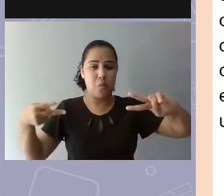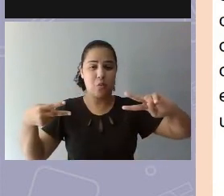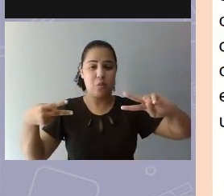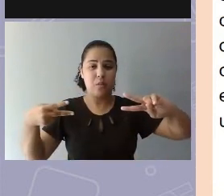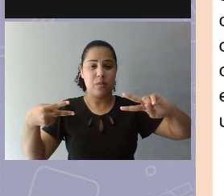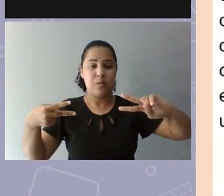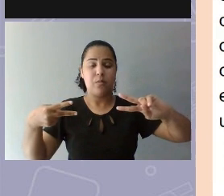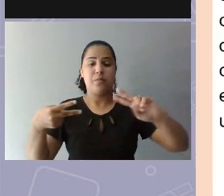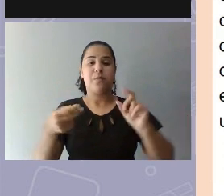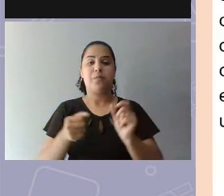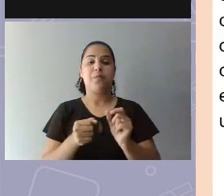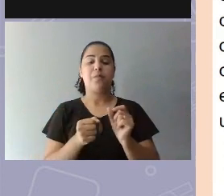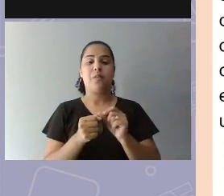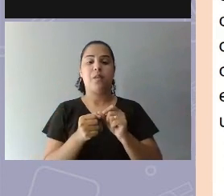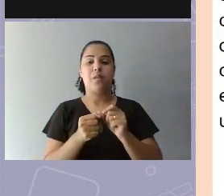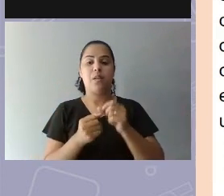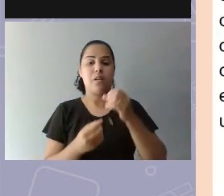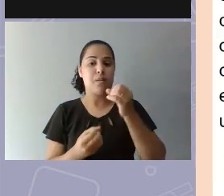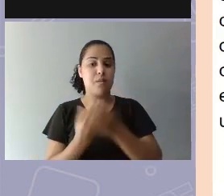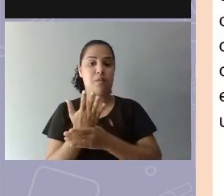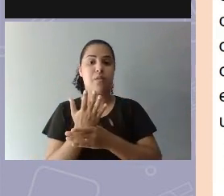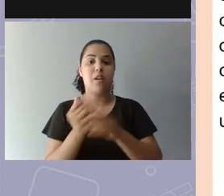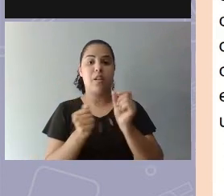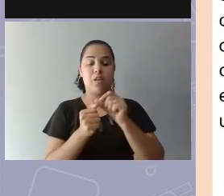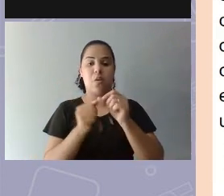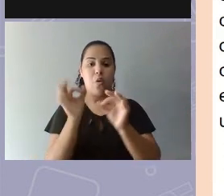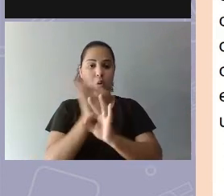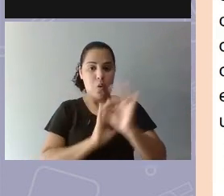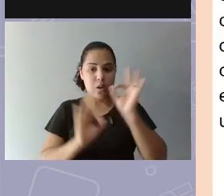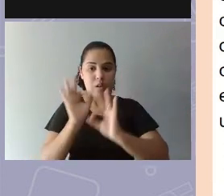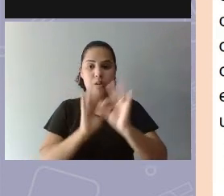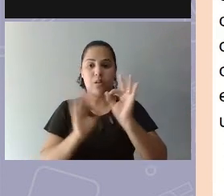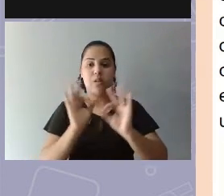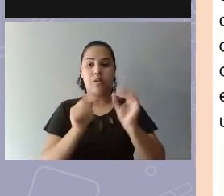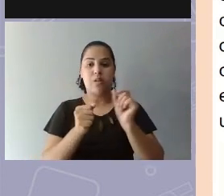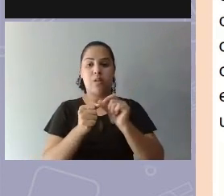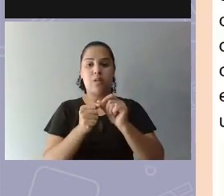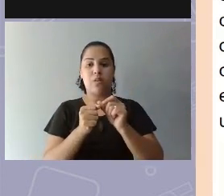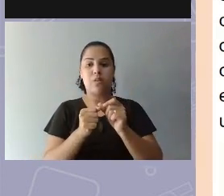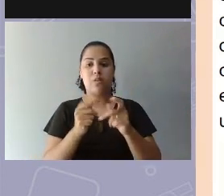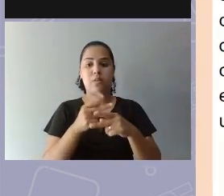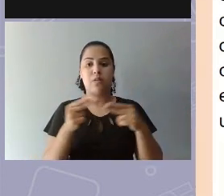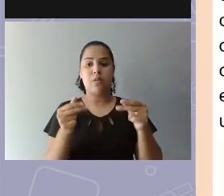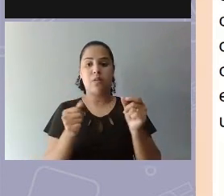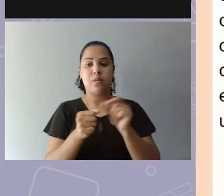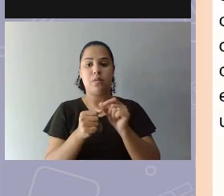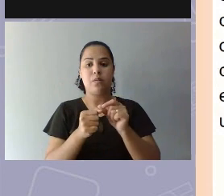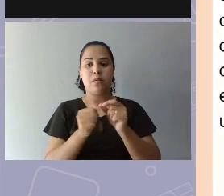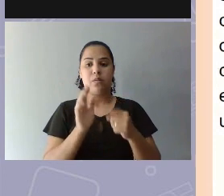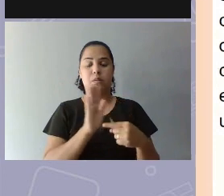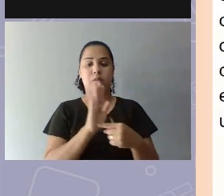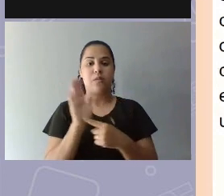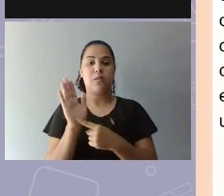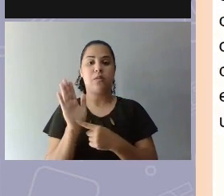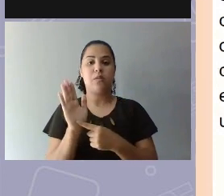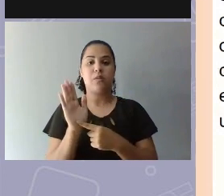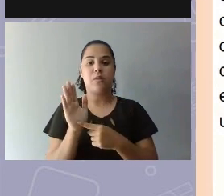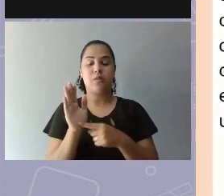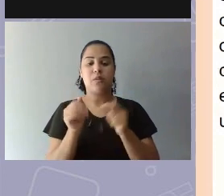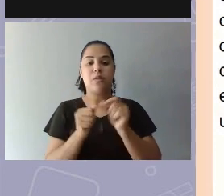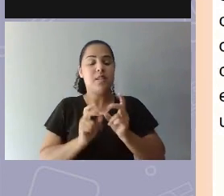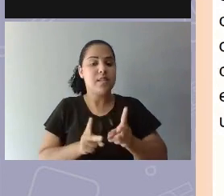que é formado pela sequência de bases nitrogenadas ele é universal então independente da espécie vão ser sempre